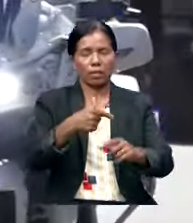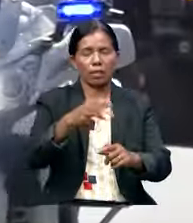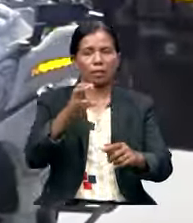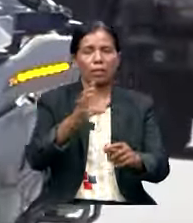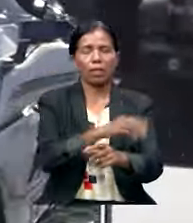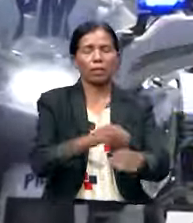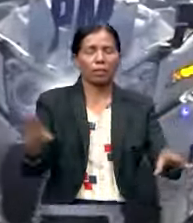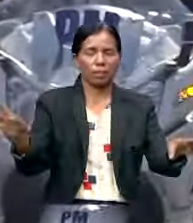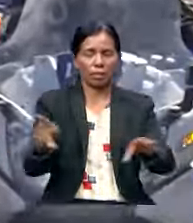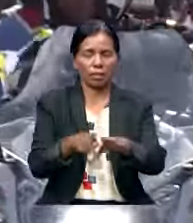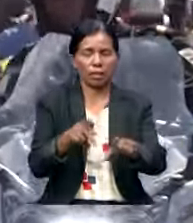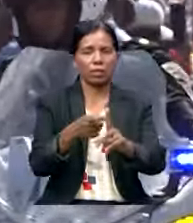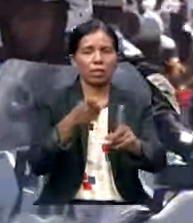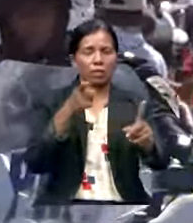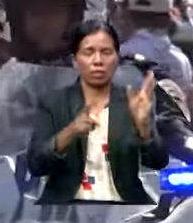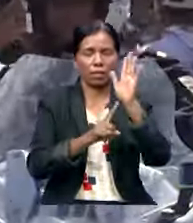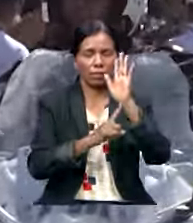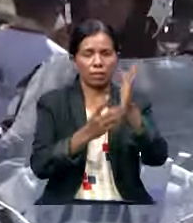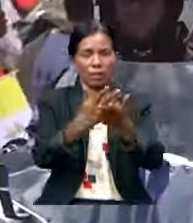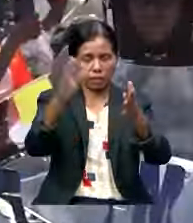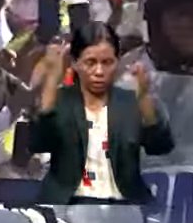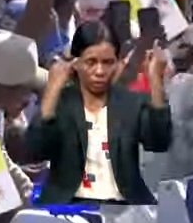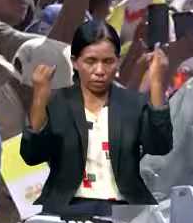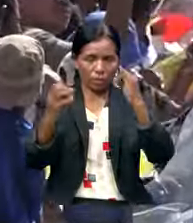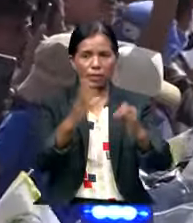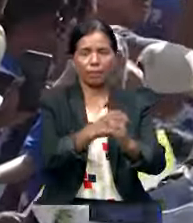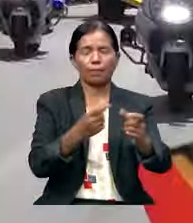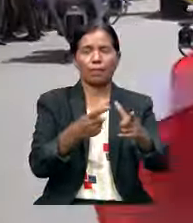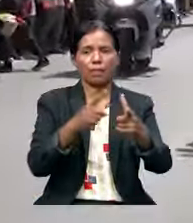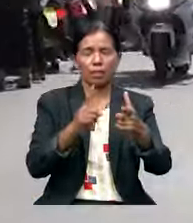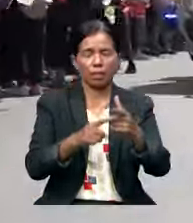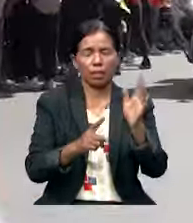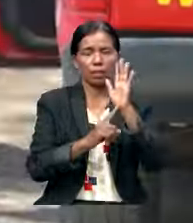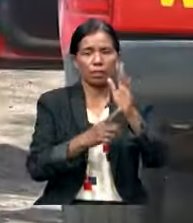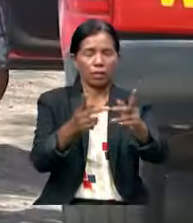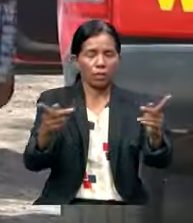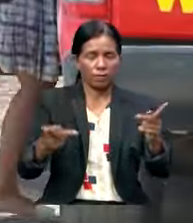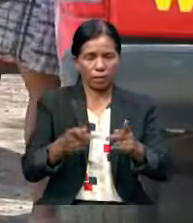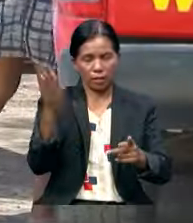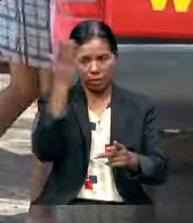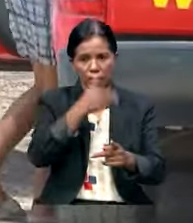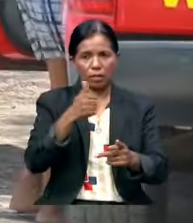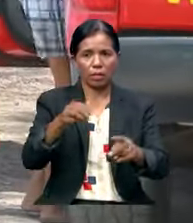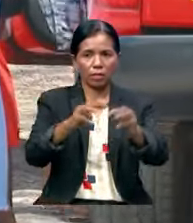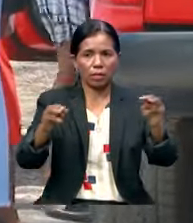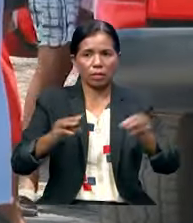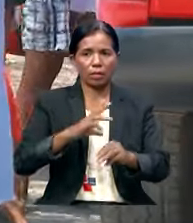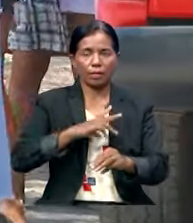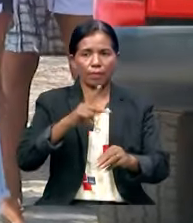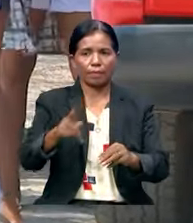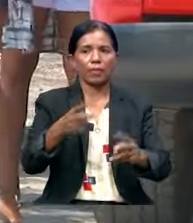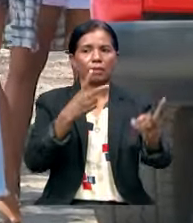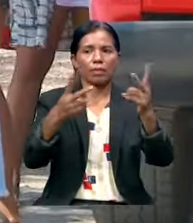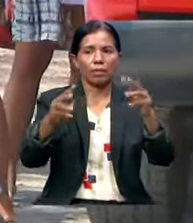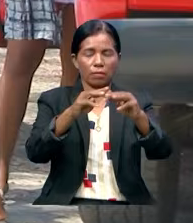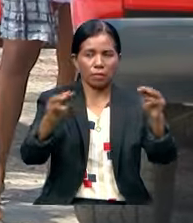mos rola parte liuhusi divulga informação, além de nemos atu explora fatem turismo e o município Lauten. Viagem para o